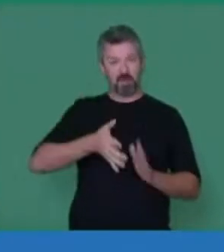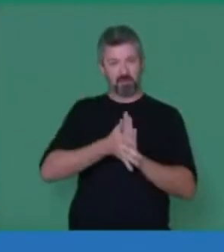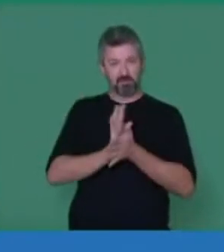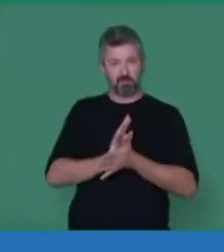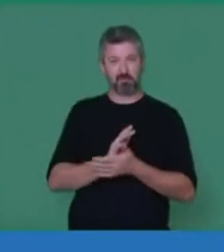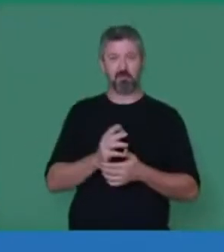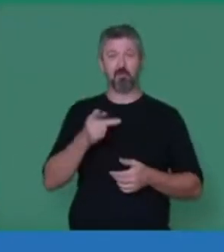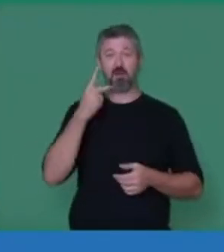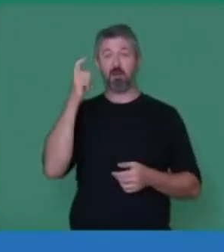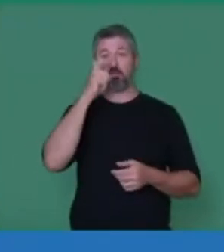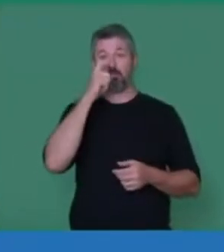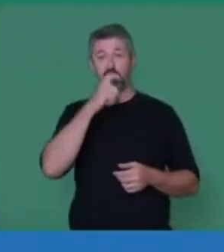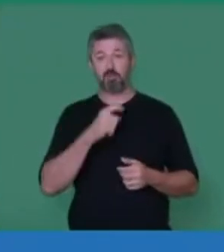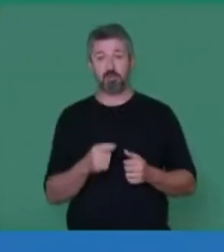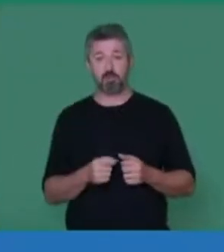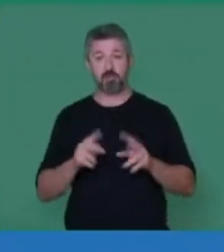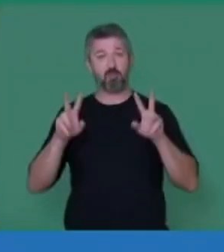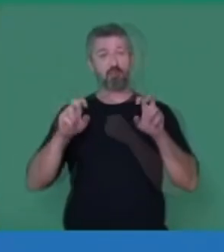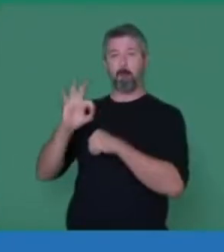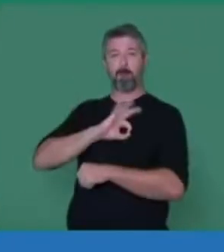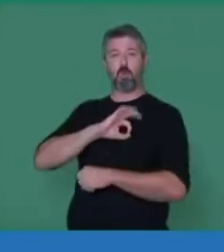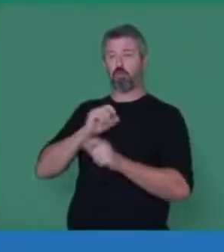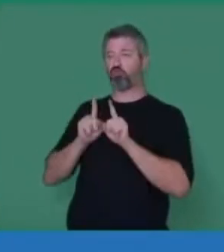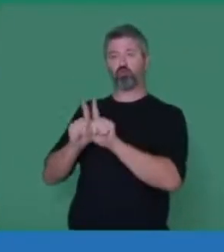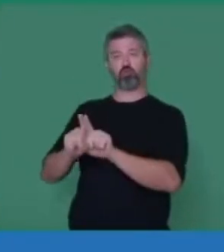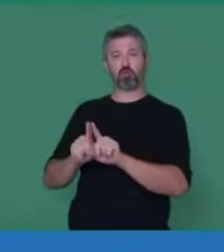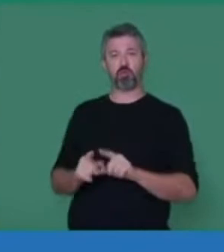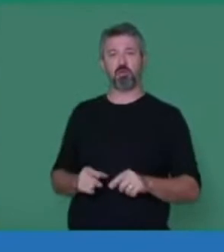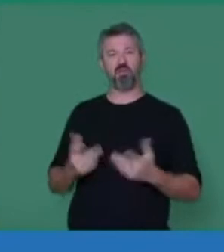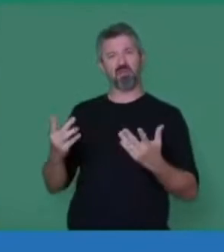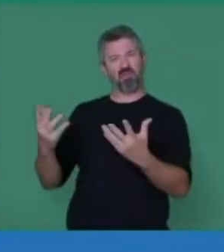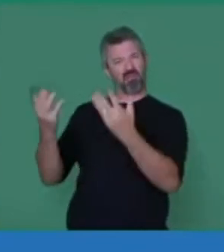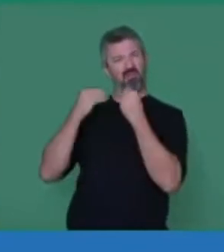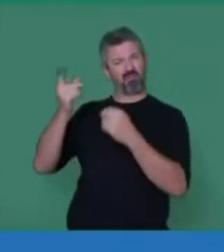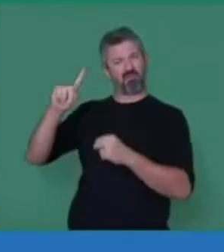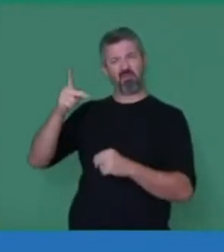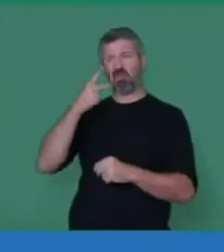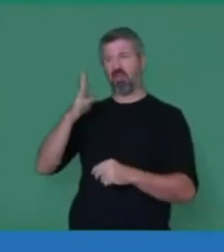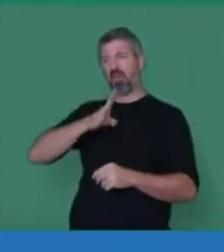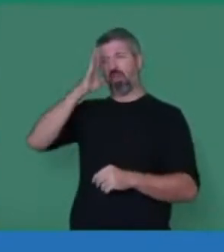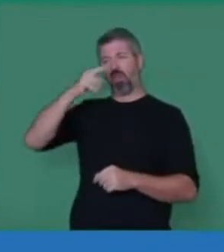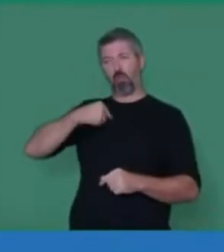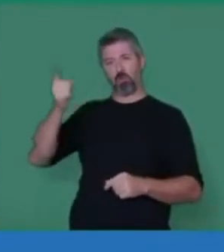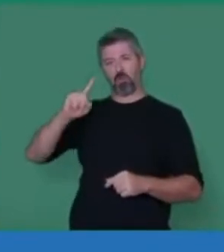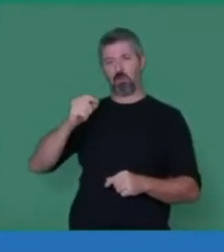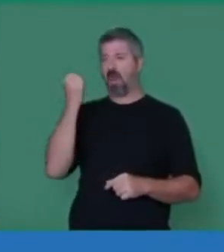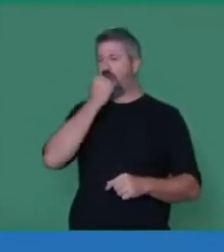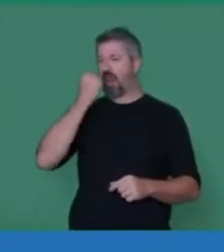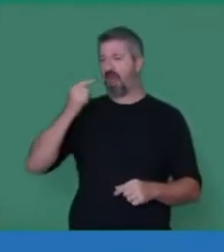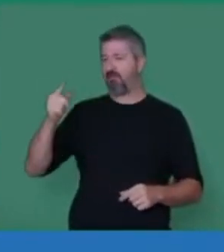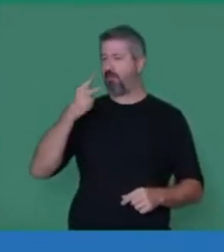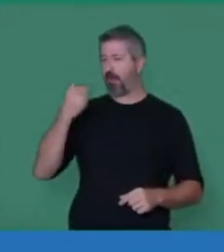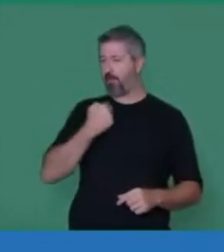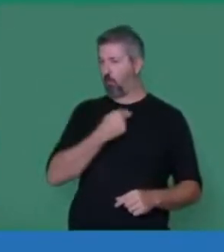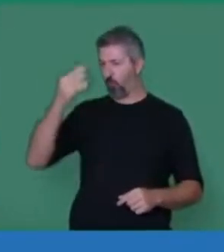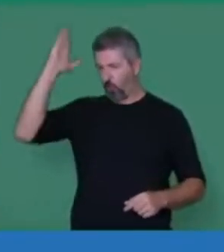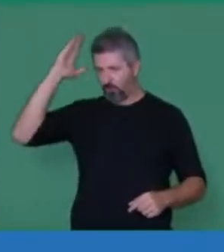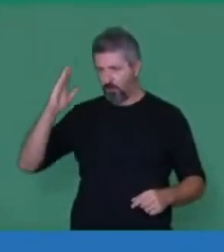contando mentira sobre um episódio. Então não me venha falar barbares. E lave a sua boca com sabão antes de falar de